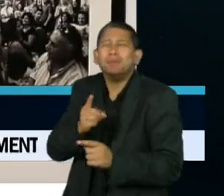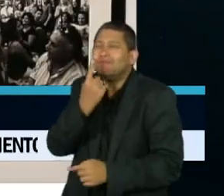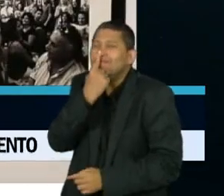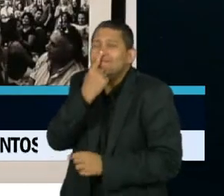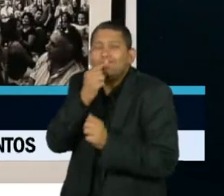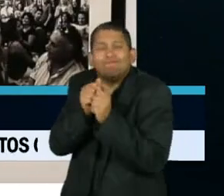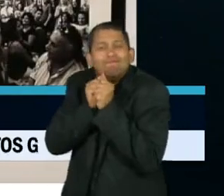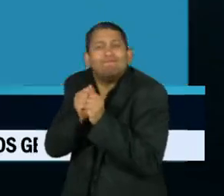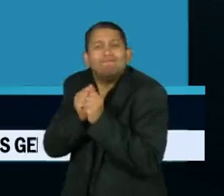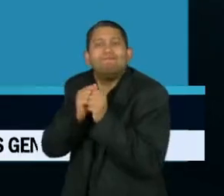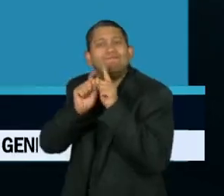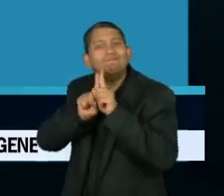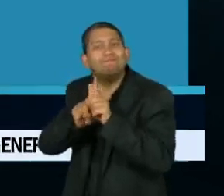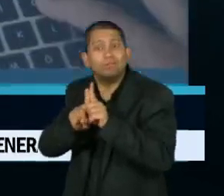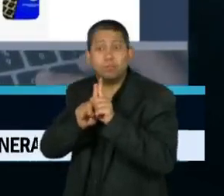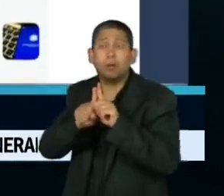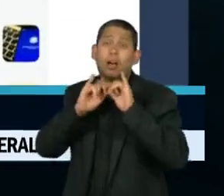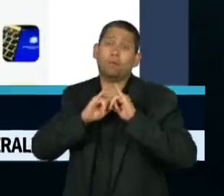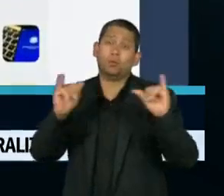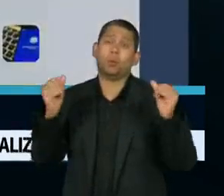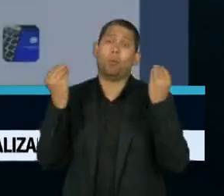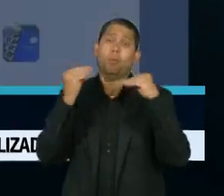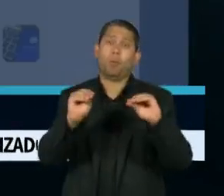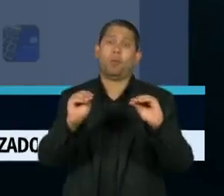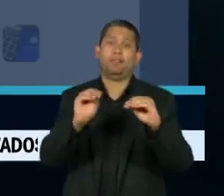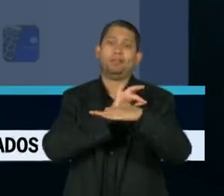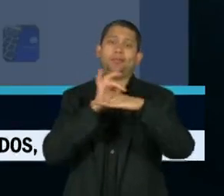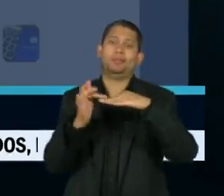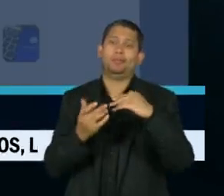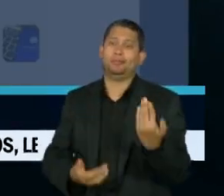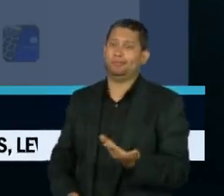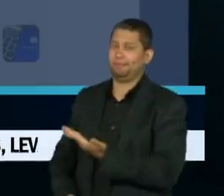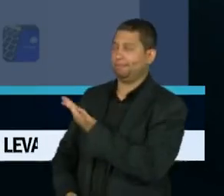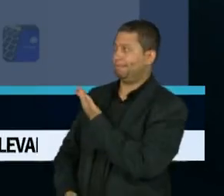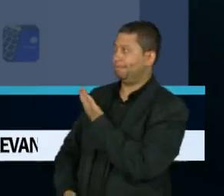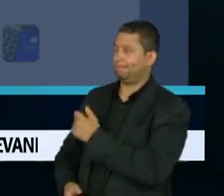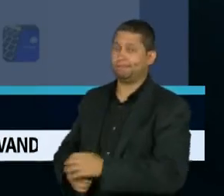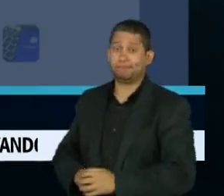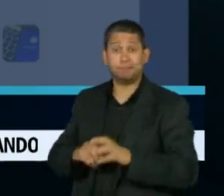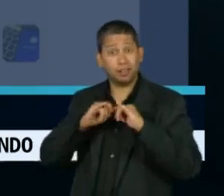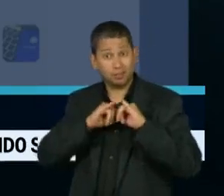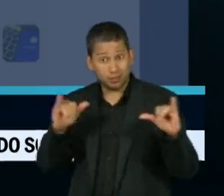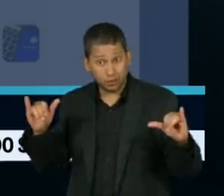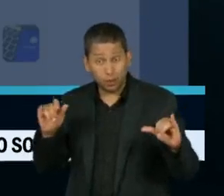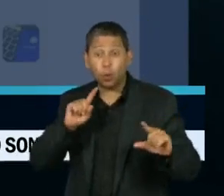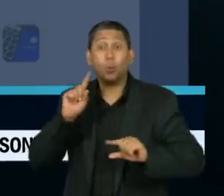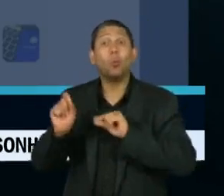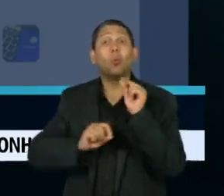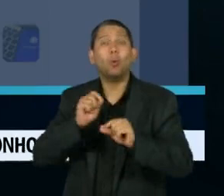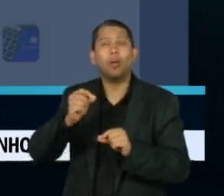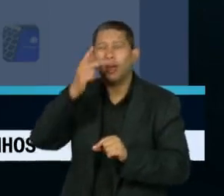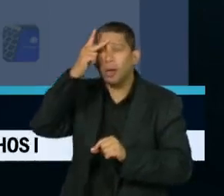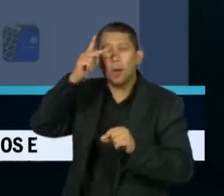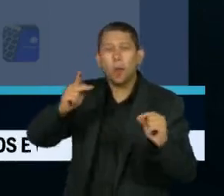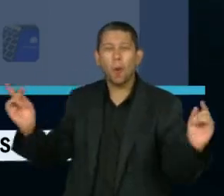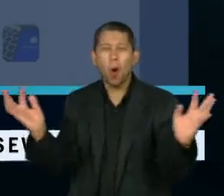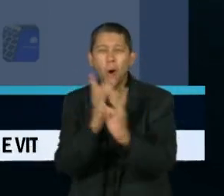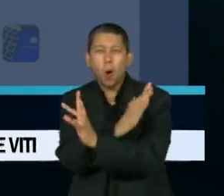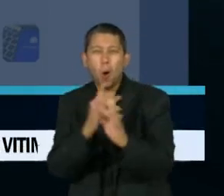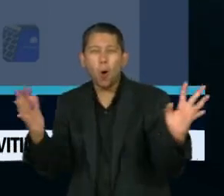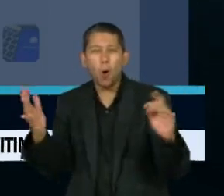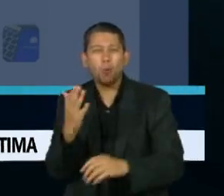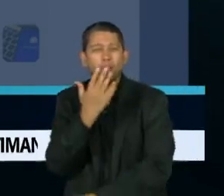Fotógrafo que é jornalista deu a notícia nas redes sociais ele afirma que o colega foi assassinado pela indiferença